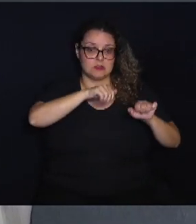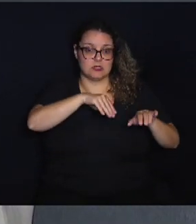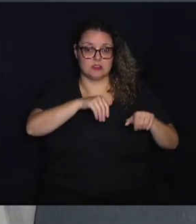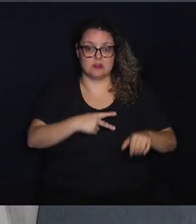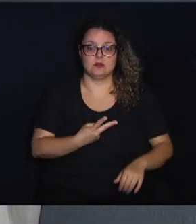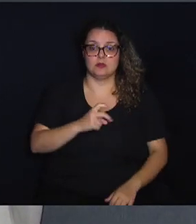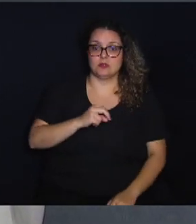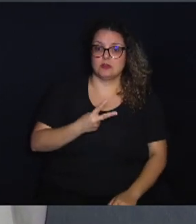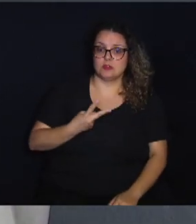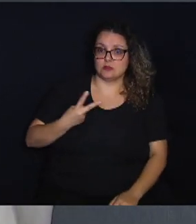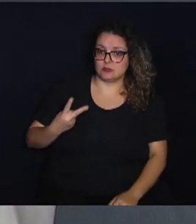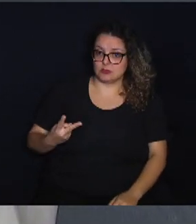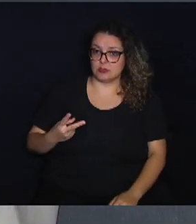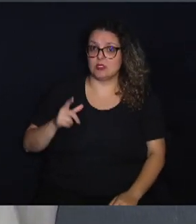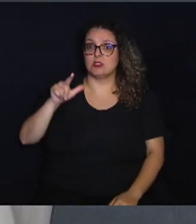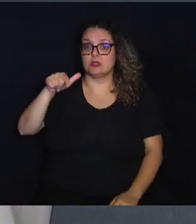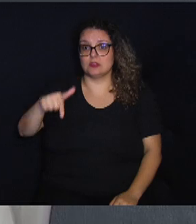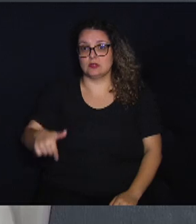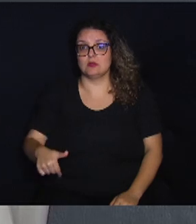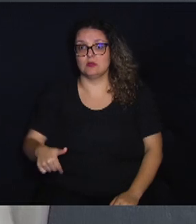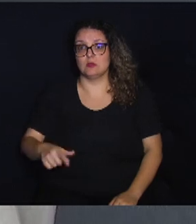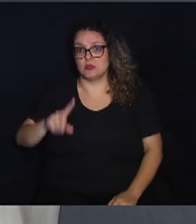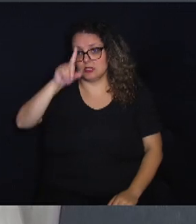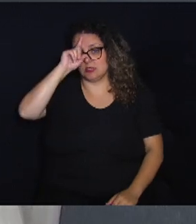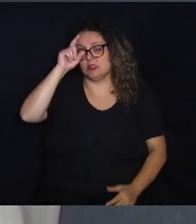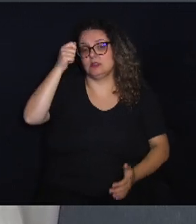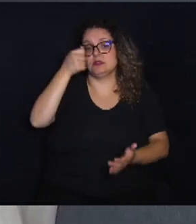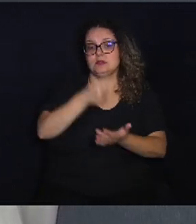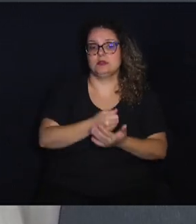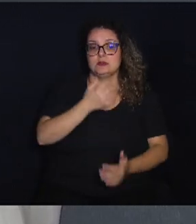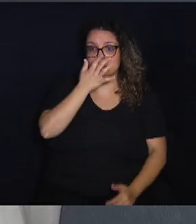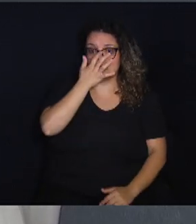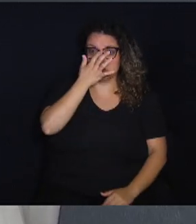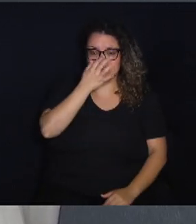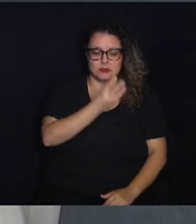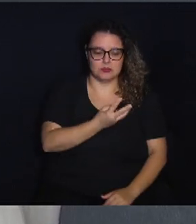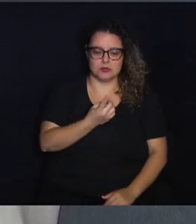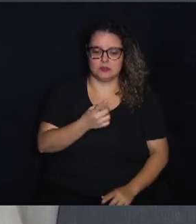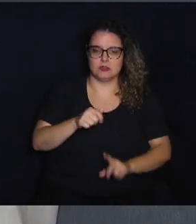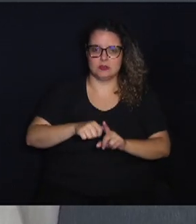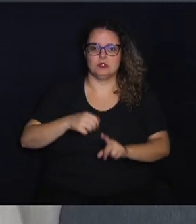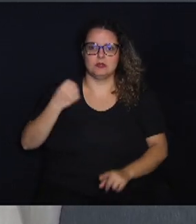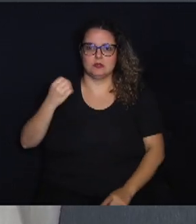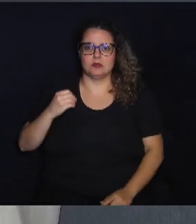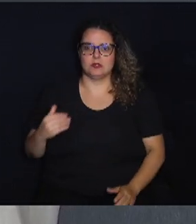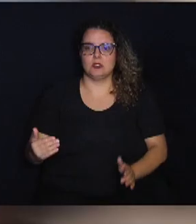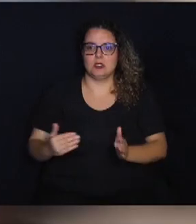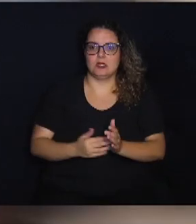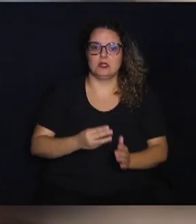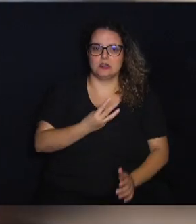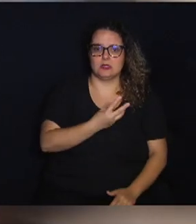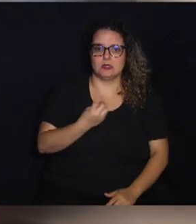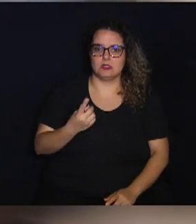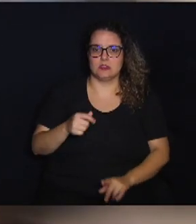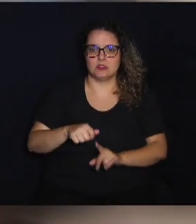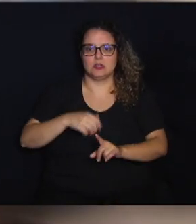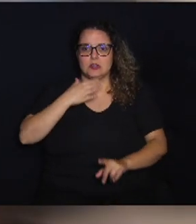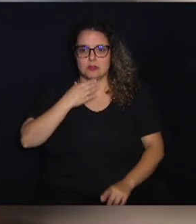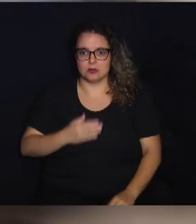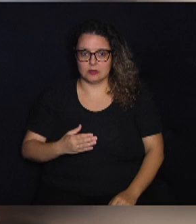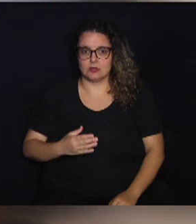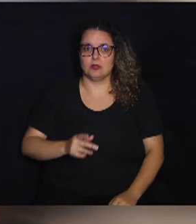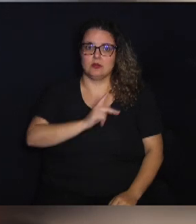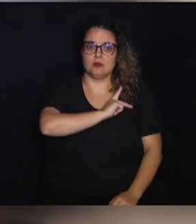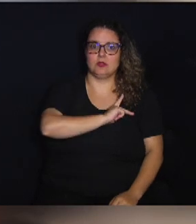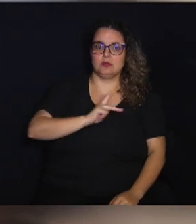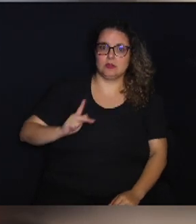2022. E depois, em definitivo, de 31 de outubro a 31 de dezembro. Foi a presidente